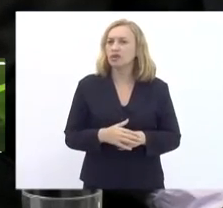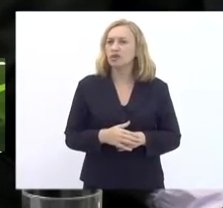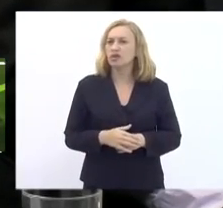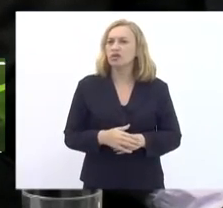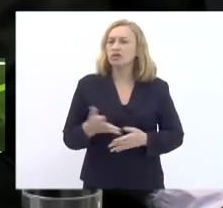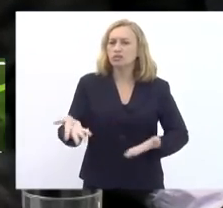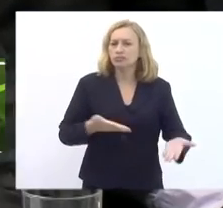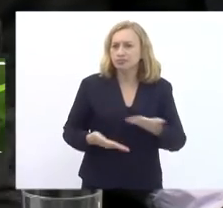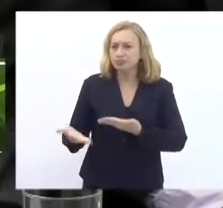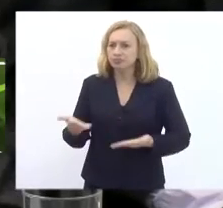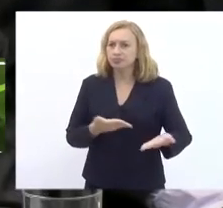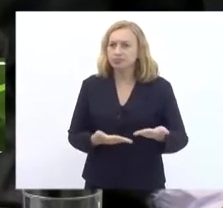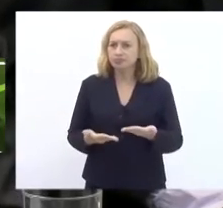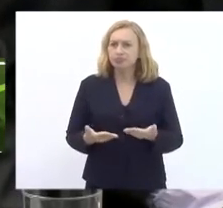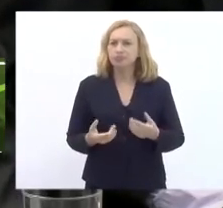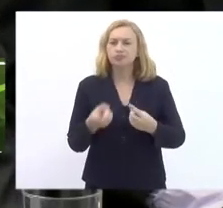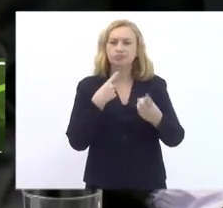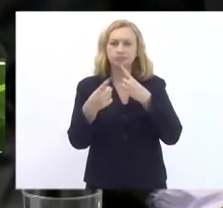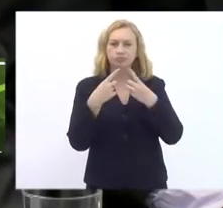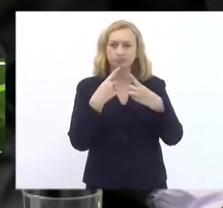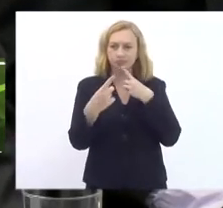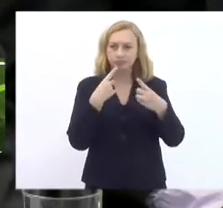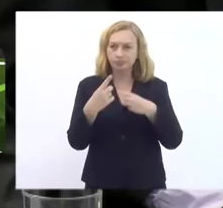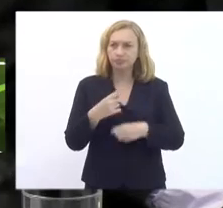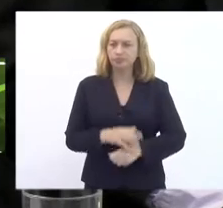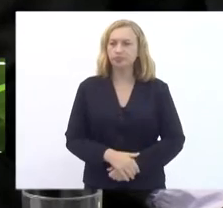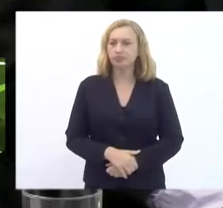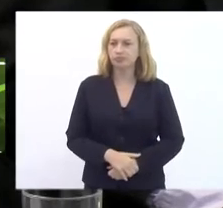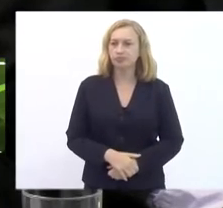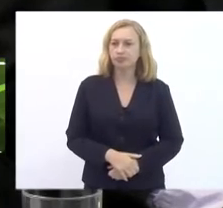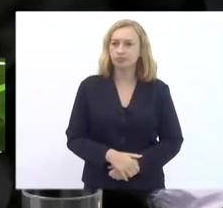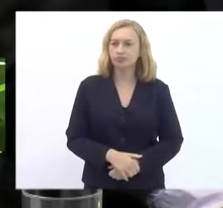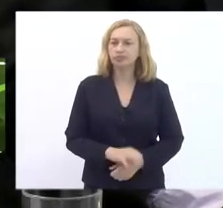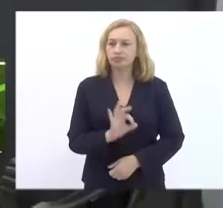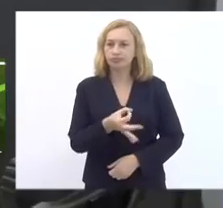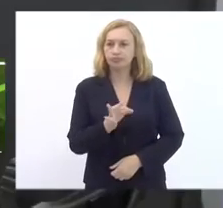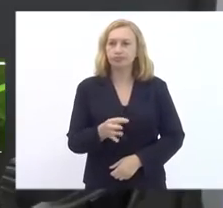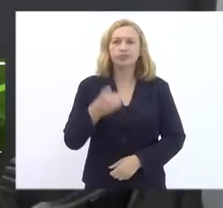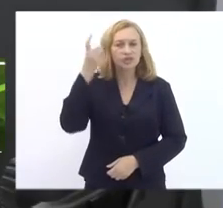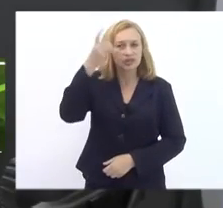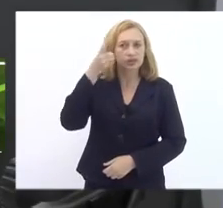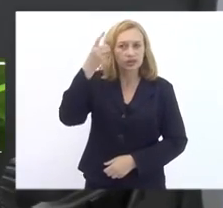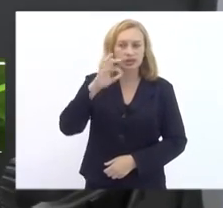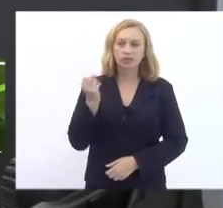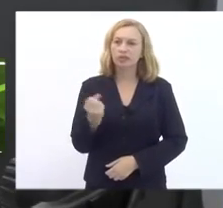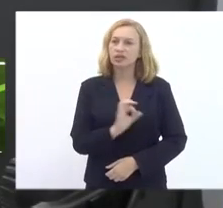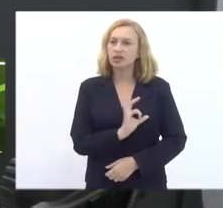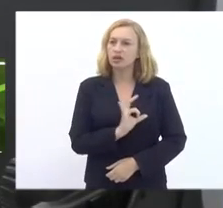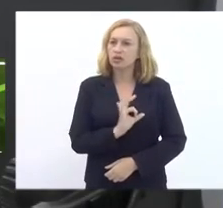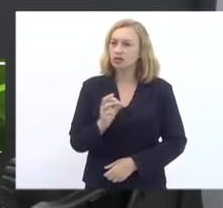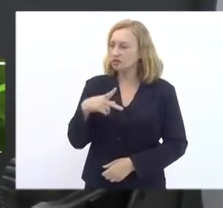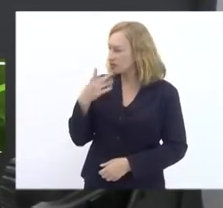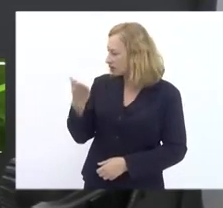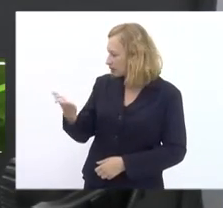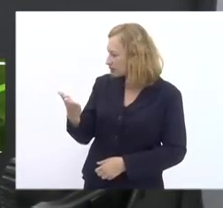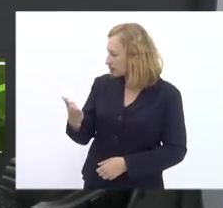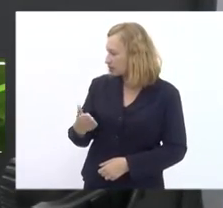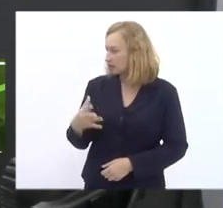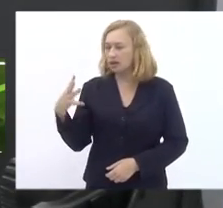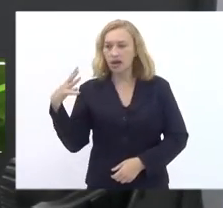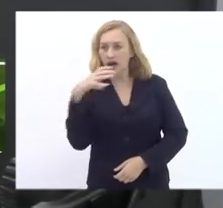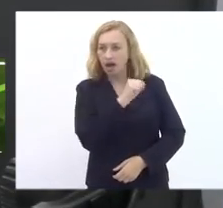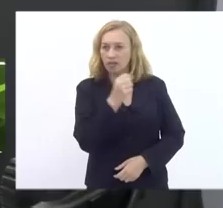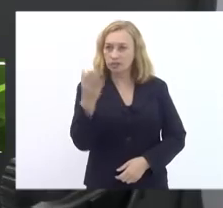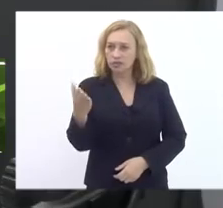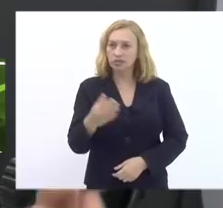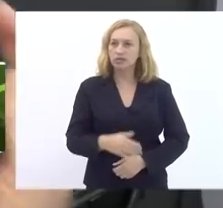de participação nesse debate. Era isso, deputada. Tá certo. Deputada Marta Rocha, que usa da palavra. Rapidamente. O representante que usa da